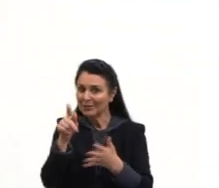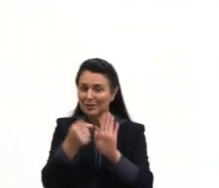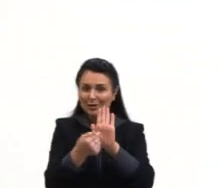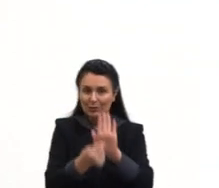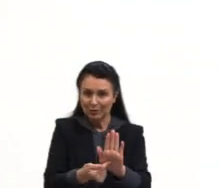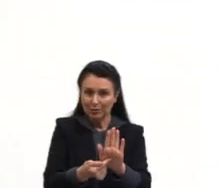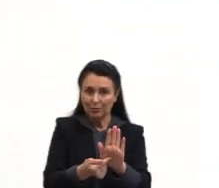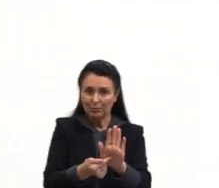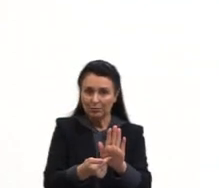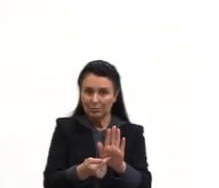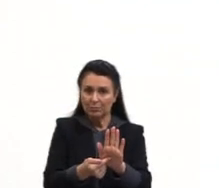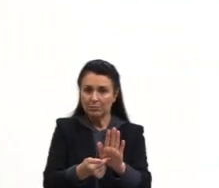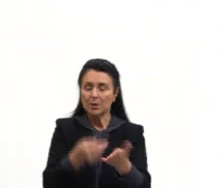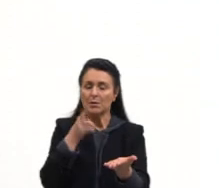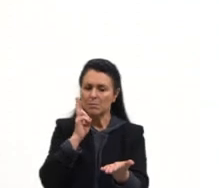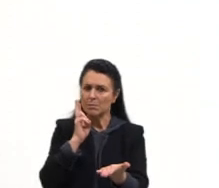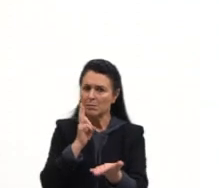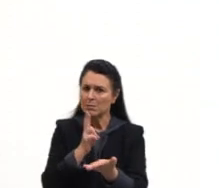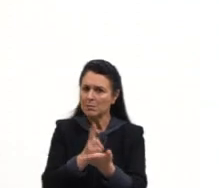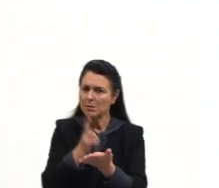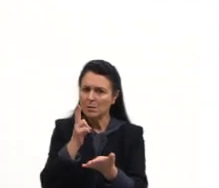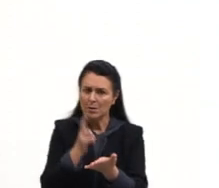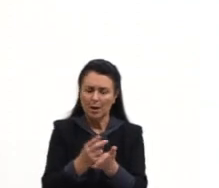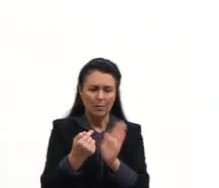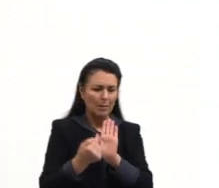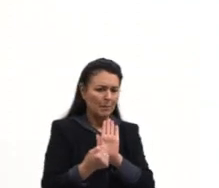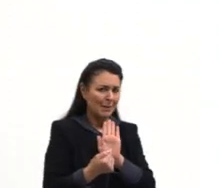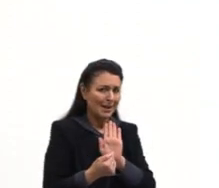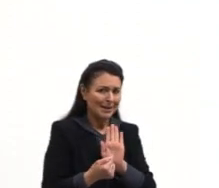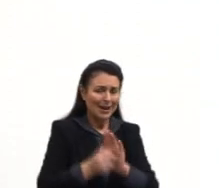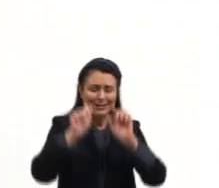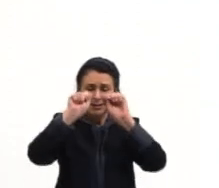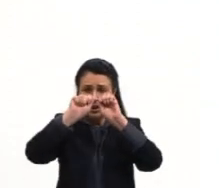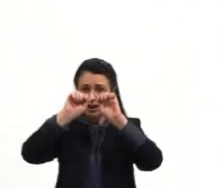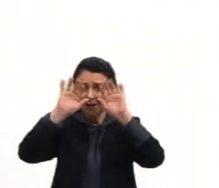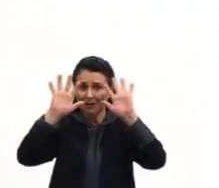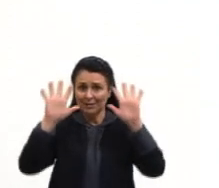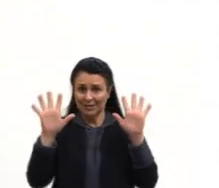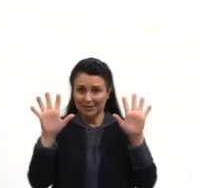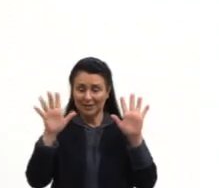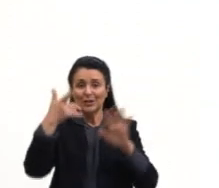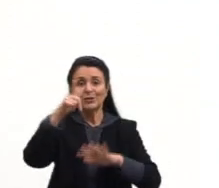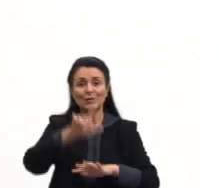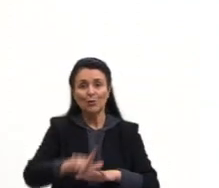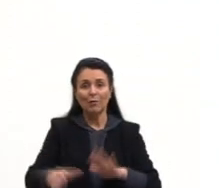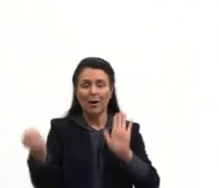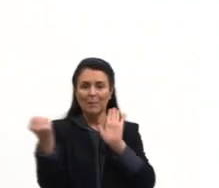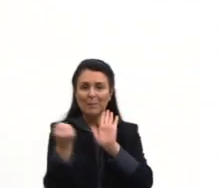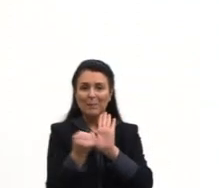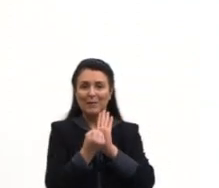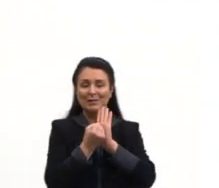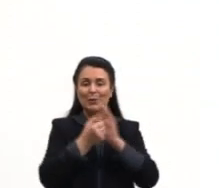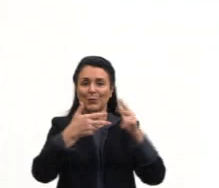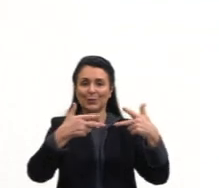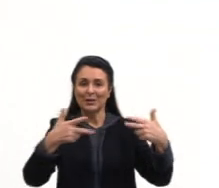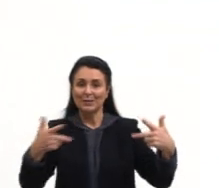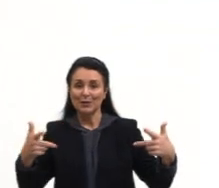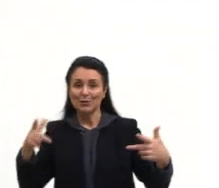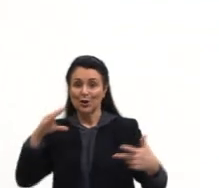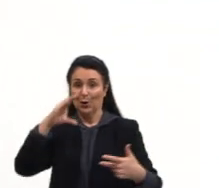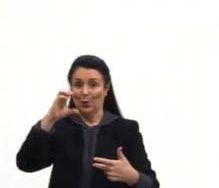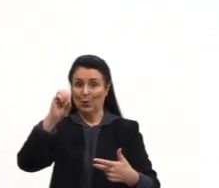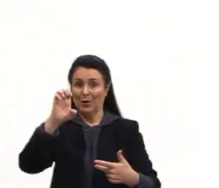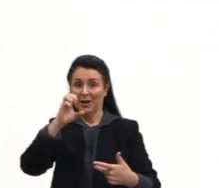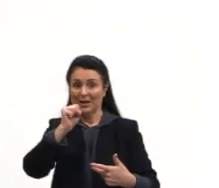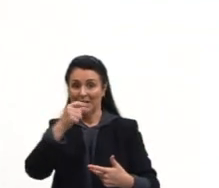isso sim está presente está aparente está explícito E aí mais uma vez as marcações dos elementos de coesão